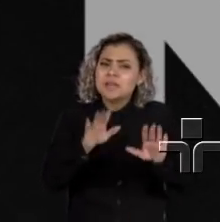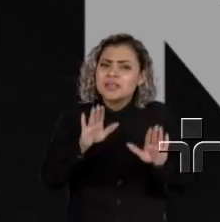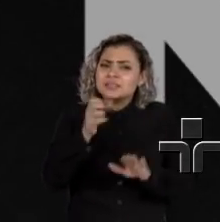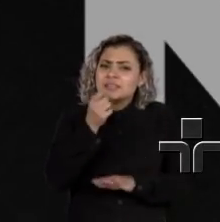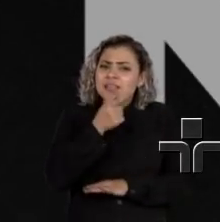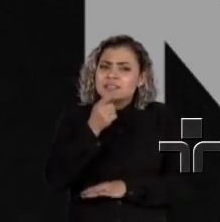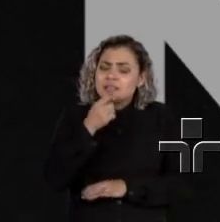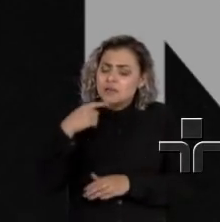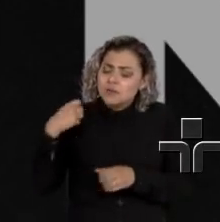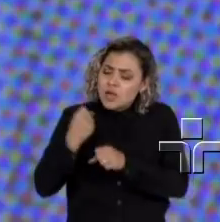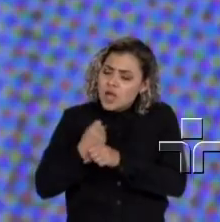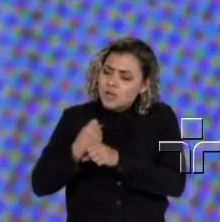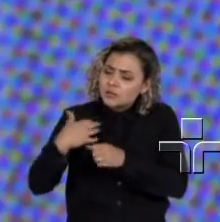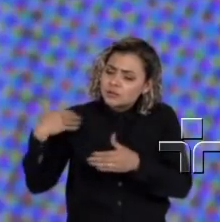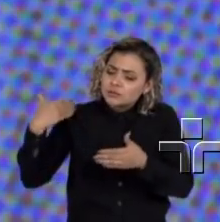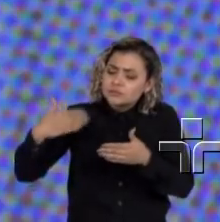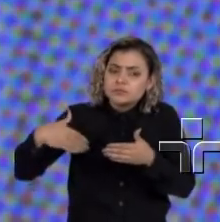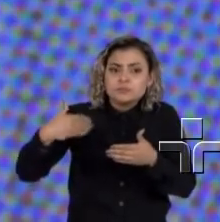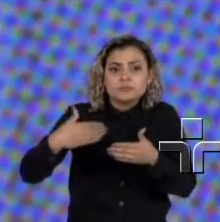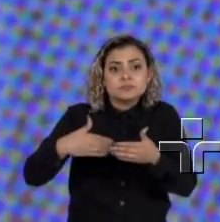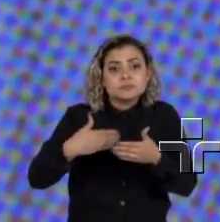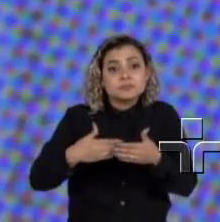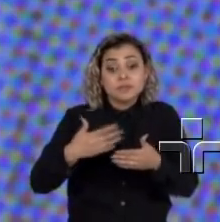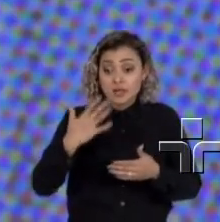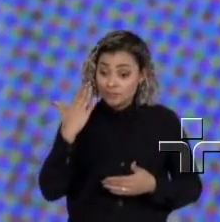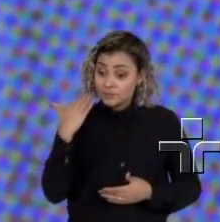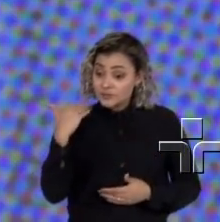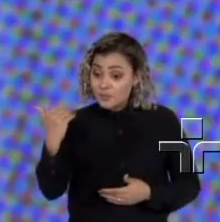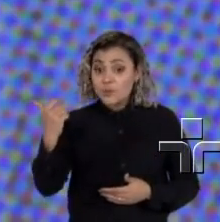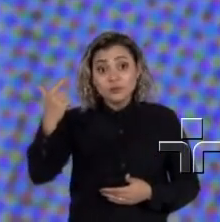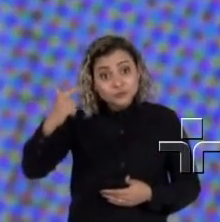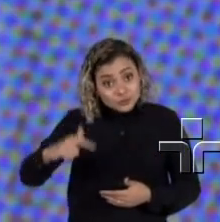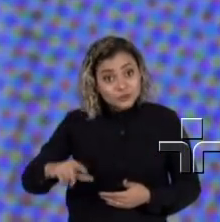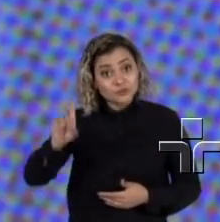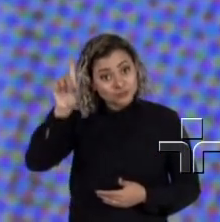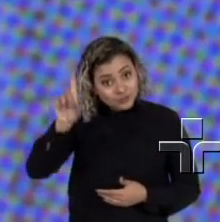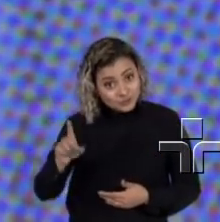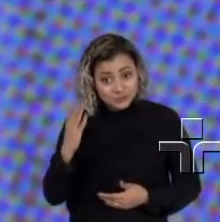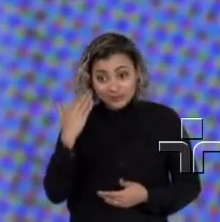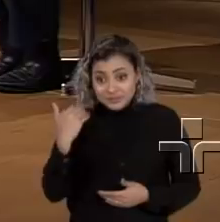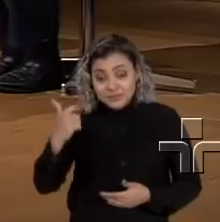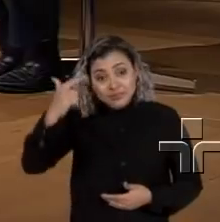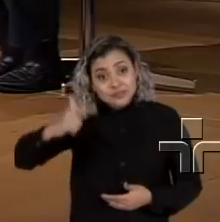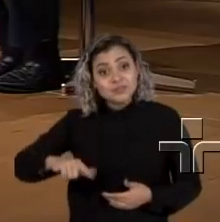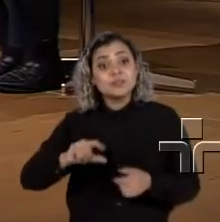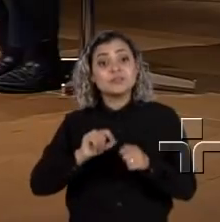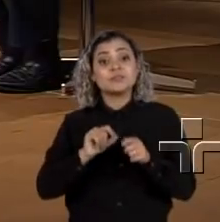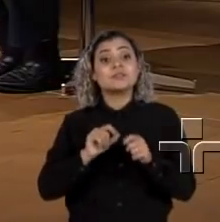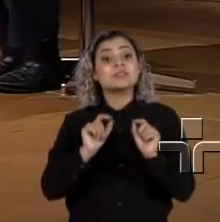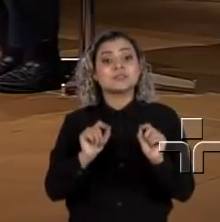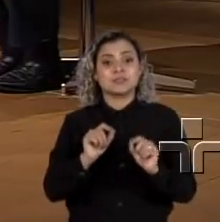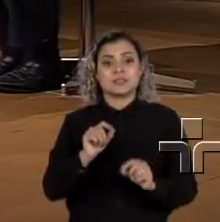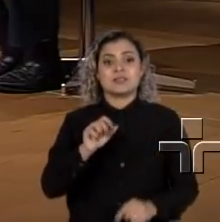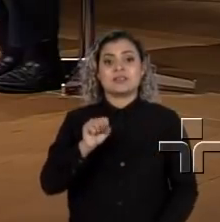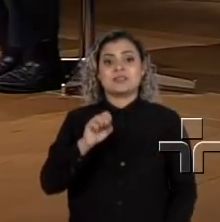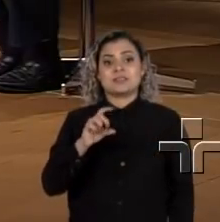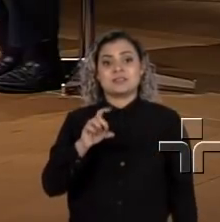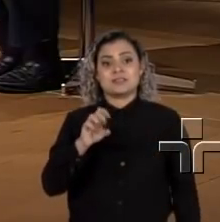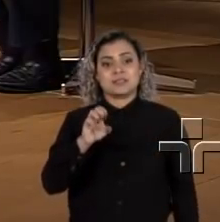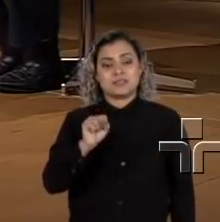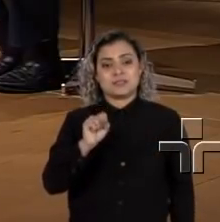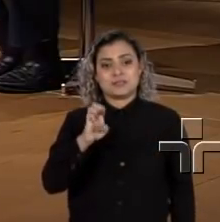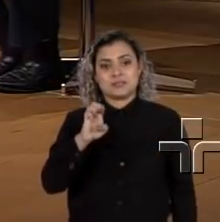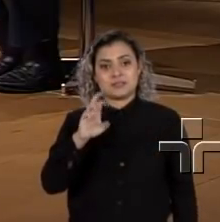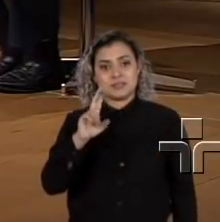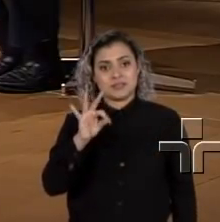anos depois, o Avancini me chamou para fazer Grande Sertão Veredas. Ele